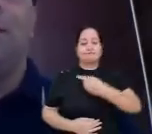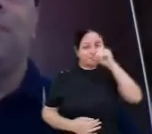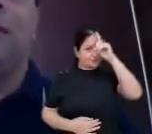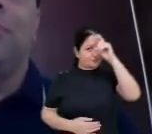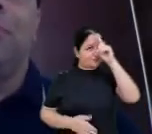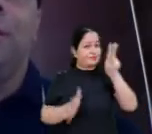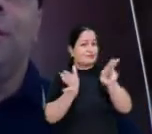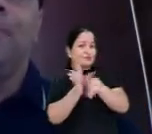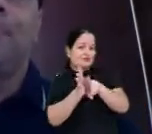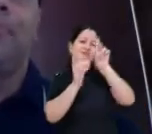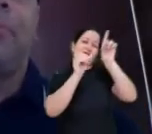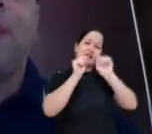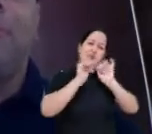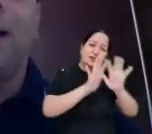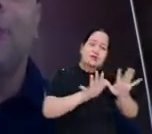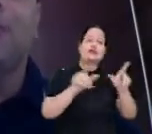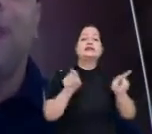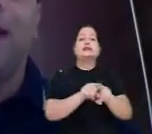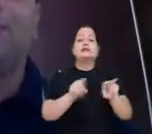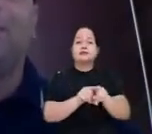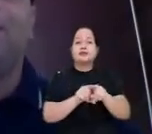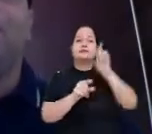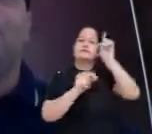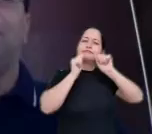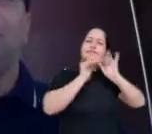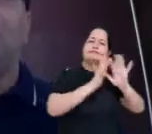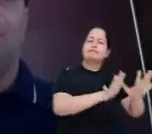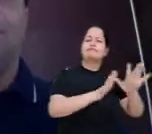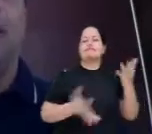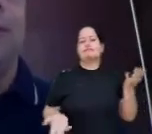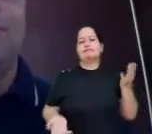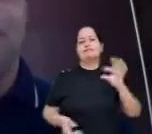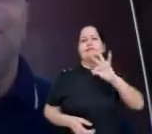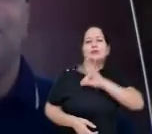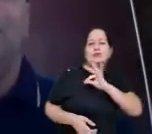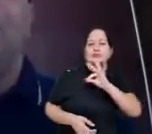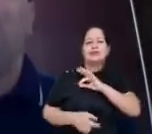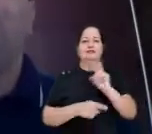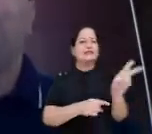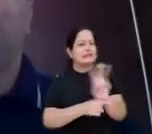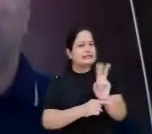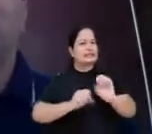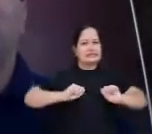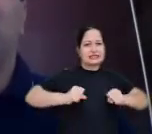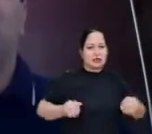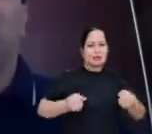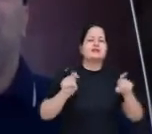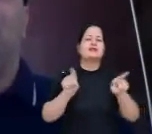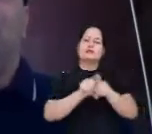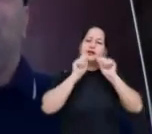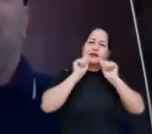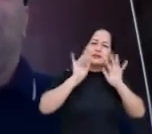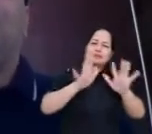que tenham sabedoria, para os médicos, enfermeiros que estão na linha de frente. Muitos estão começando a